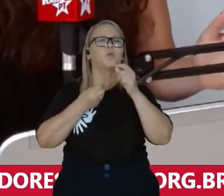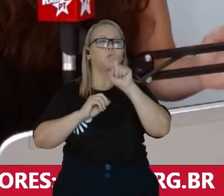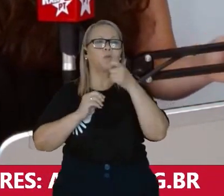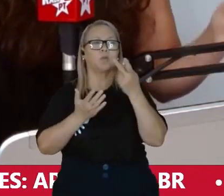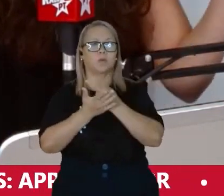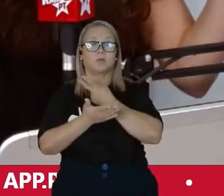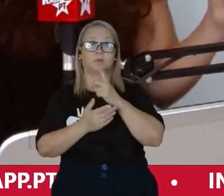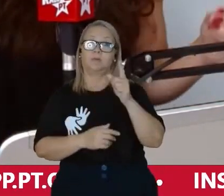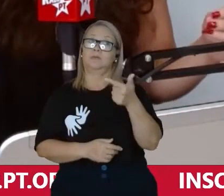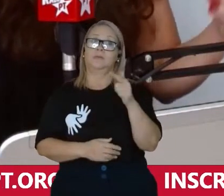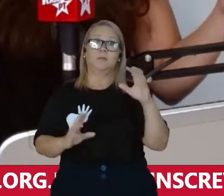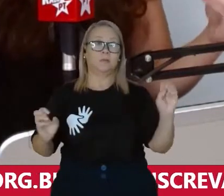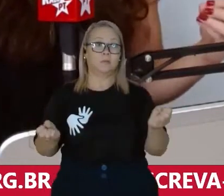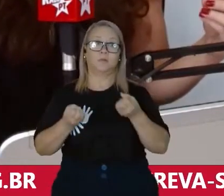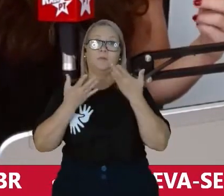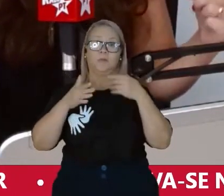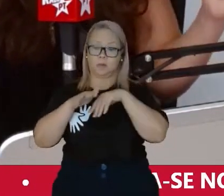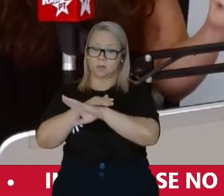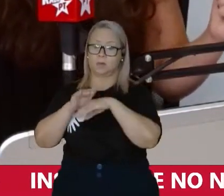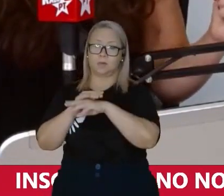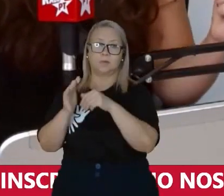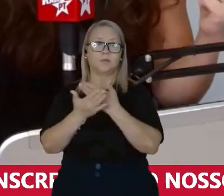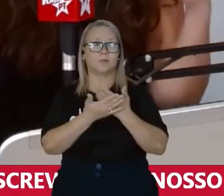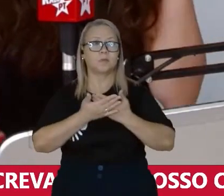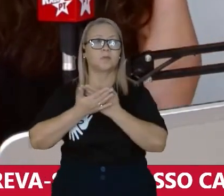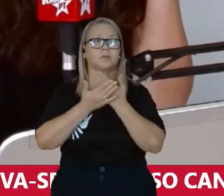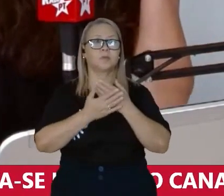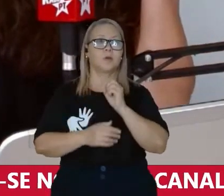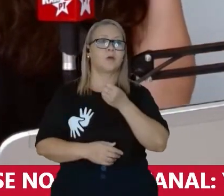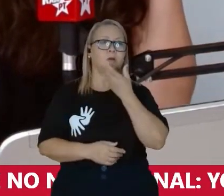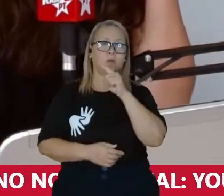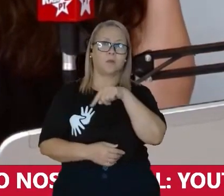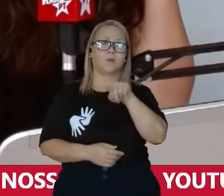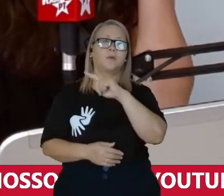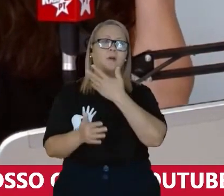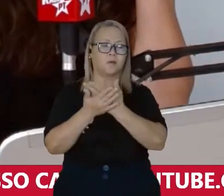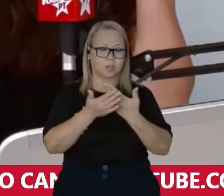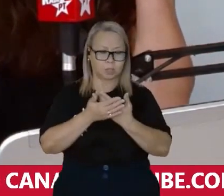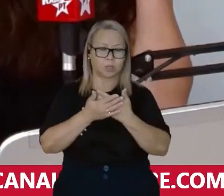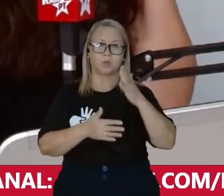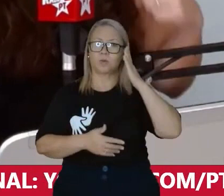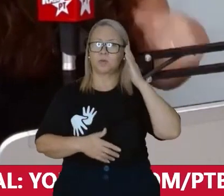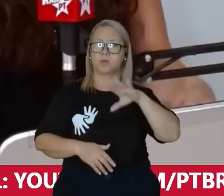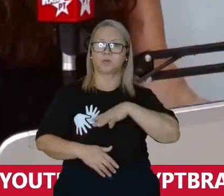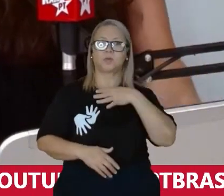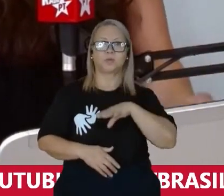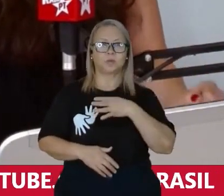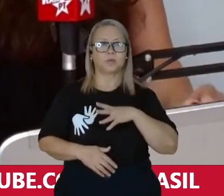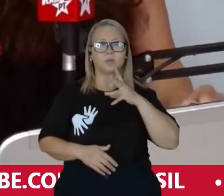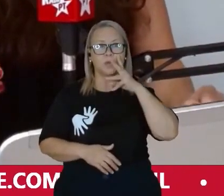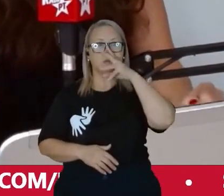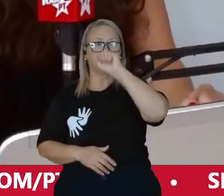tem mágica, né? É arquivamento e estudo. Que bom que vocês vêm com tudo aí. Sim, na CPI das fake news.